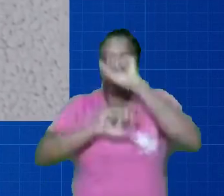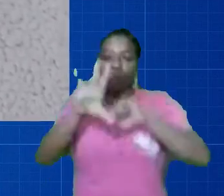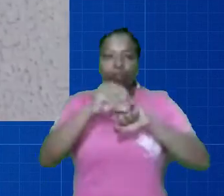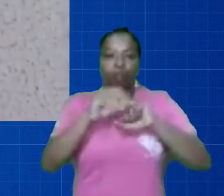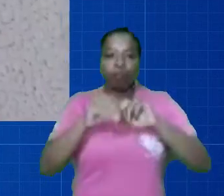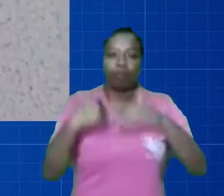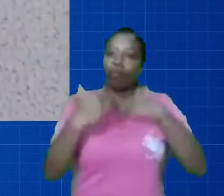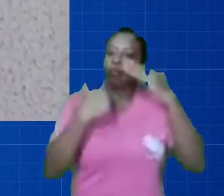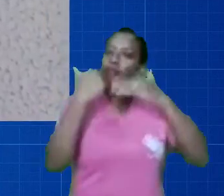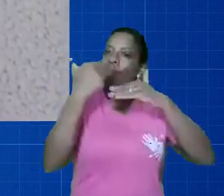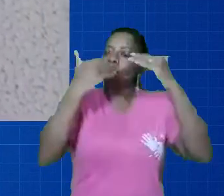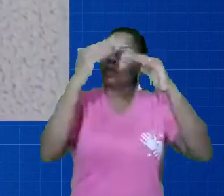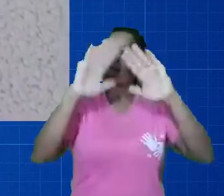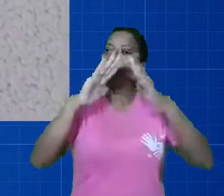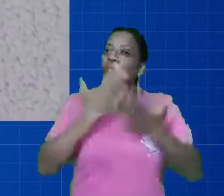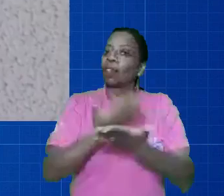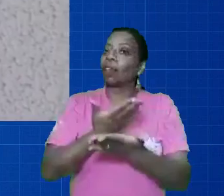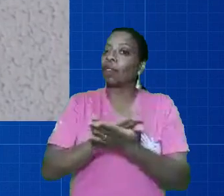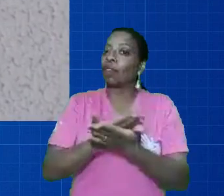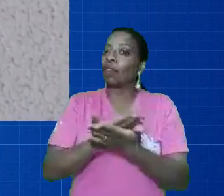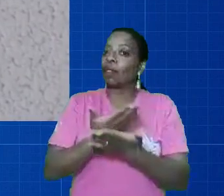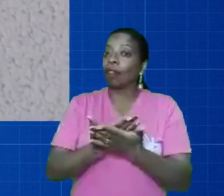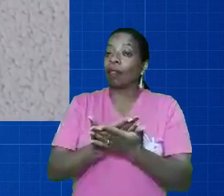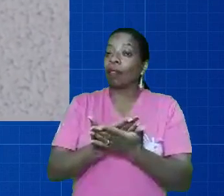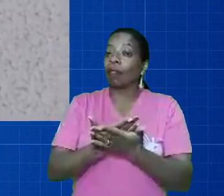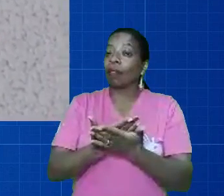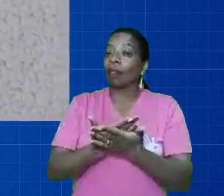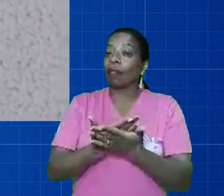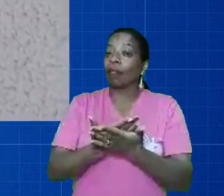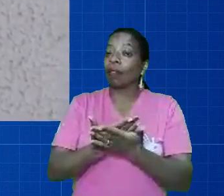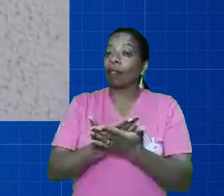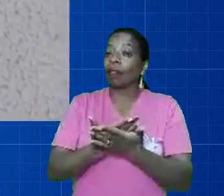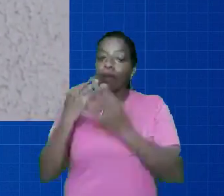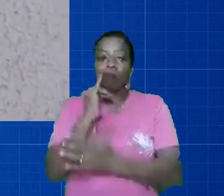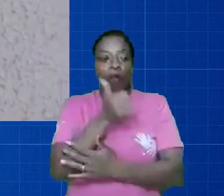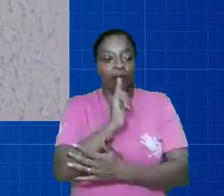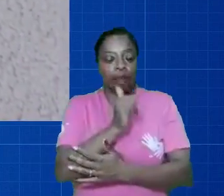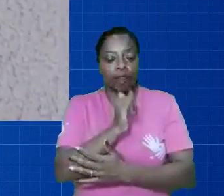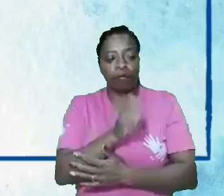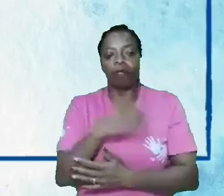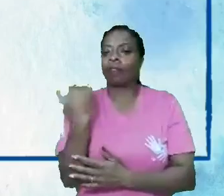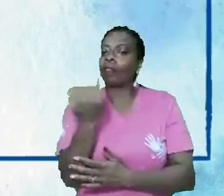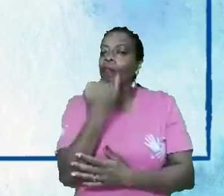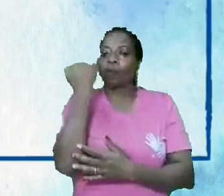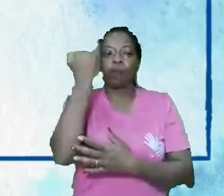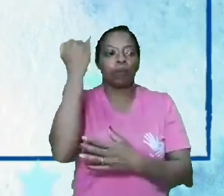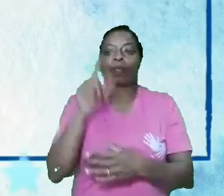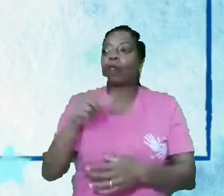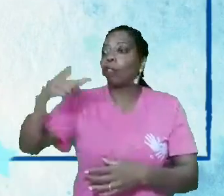quanto eles não queriam faltar naquilo e o quanto aquilo fazia diferença na vida deles.